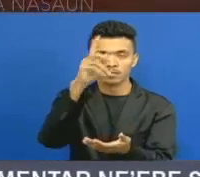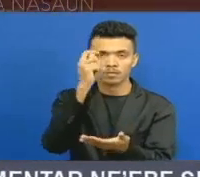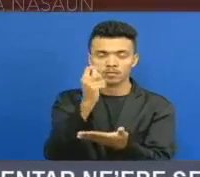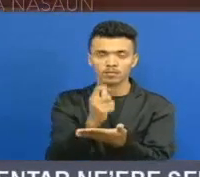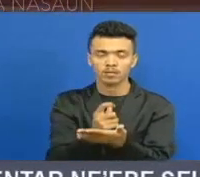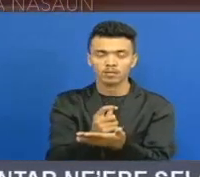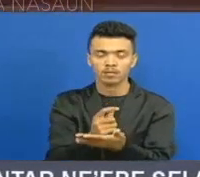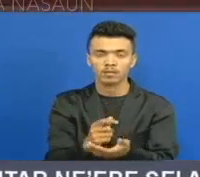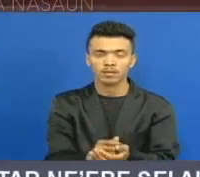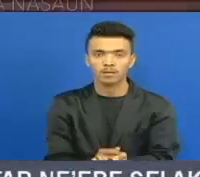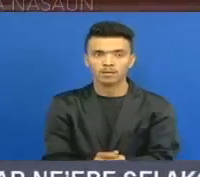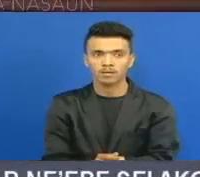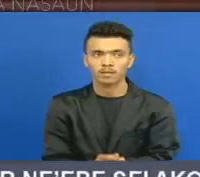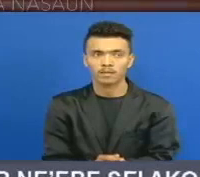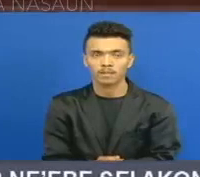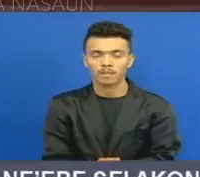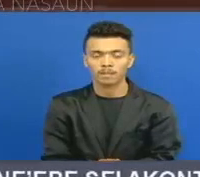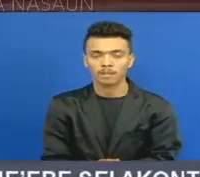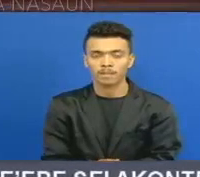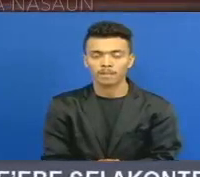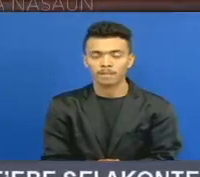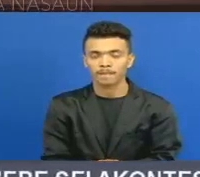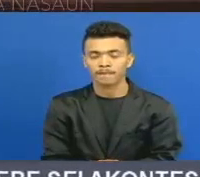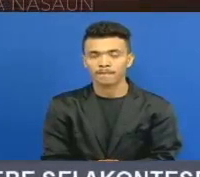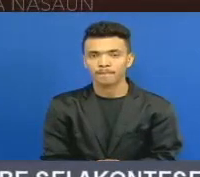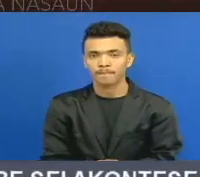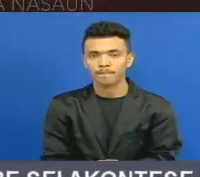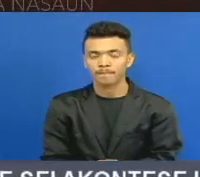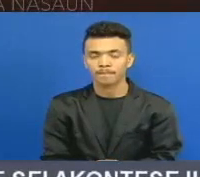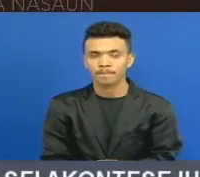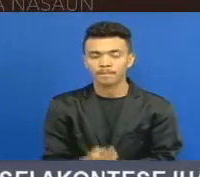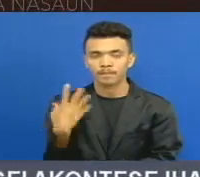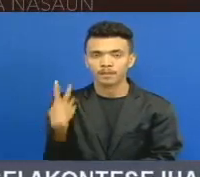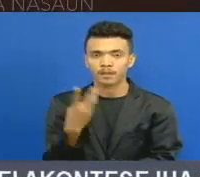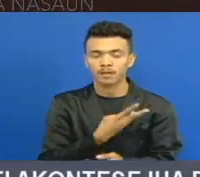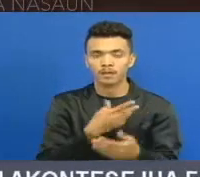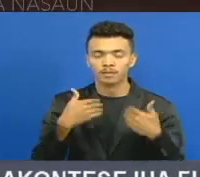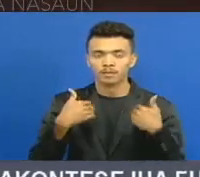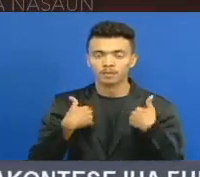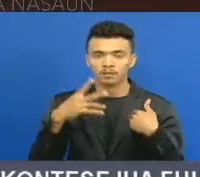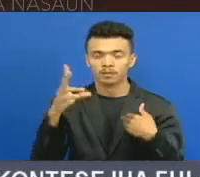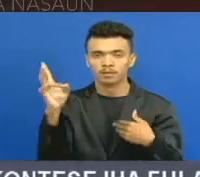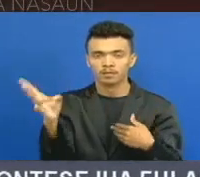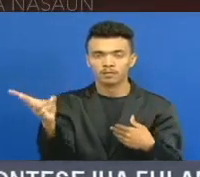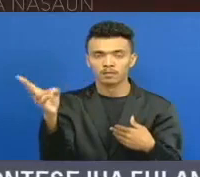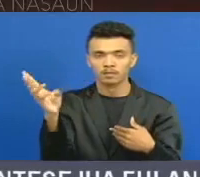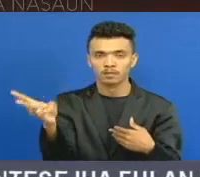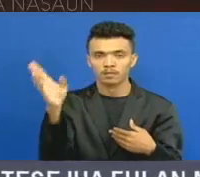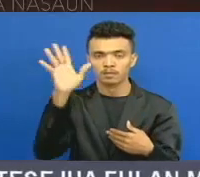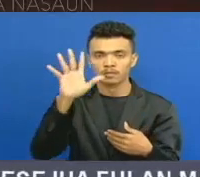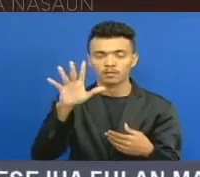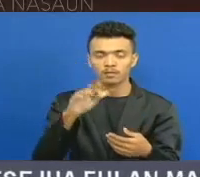né, ita ia 75 escolas. Por exemplo, ia quarto ano né, a minha 75 escolas. Beneficiário né,